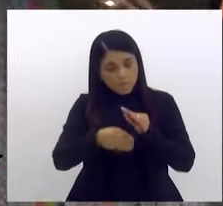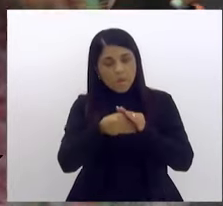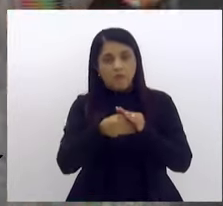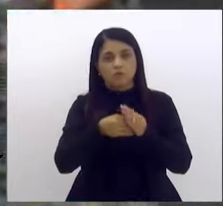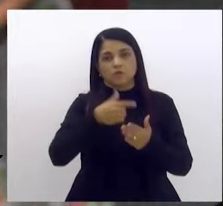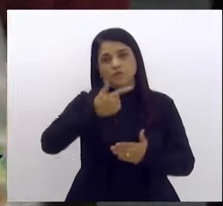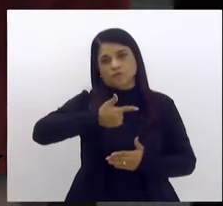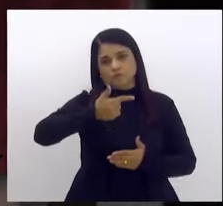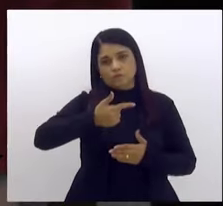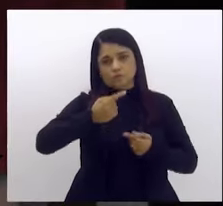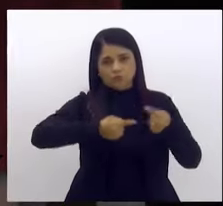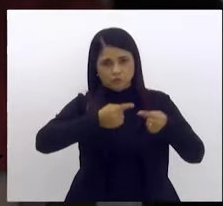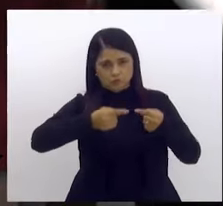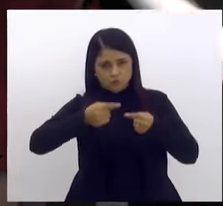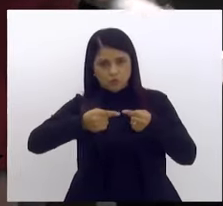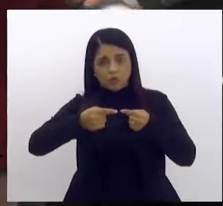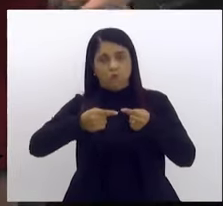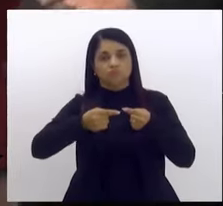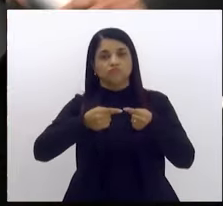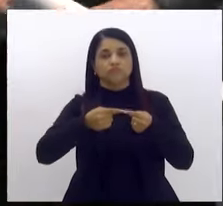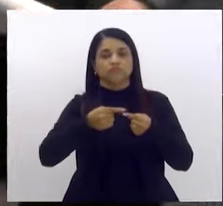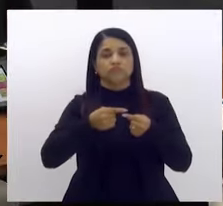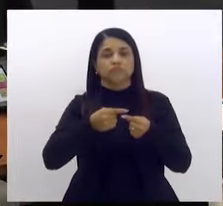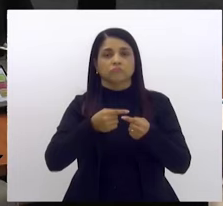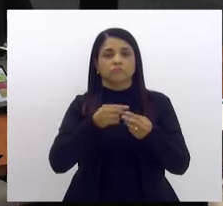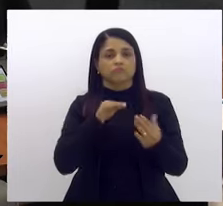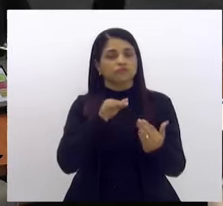com o parecer da CCJ.